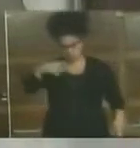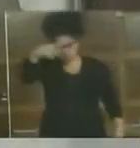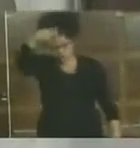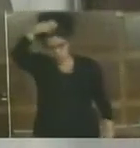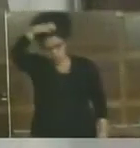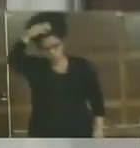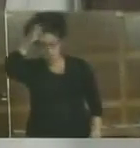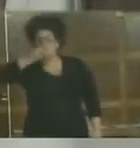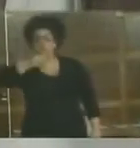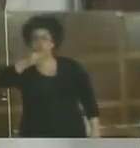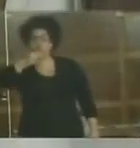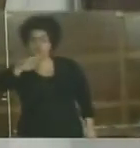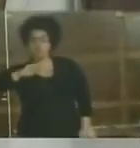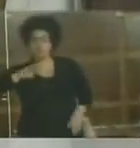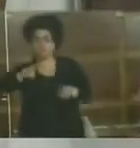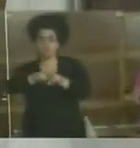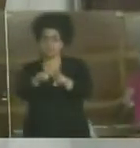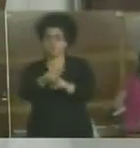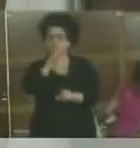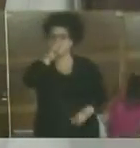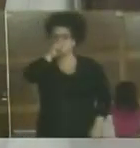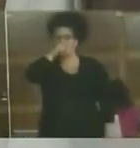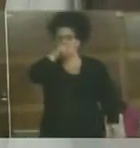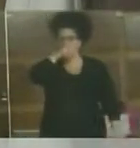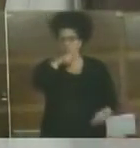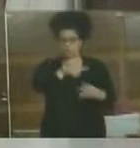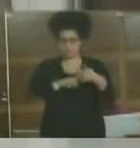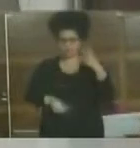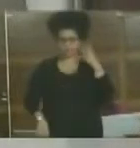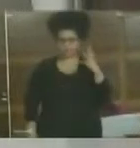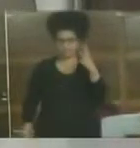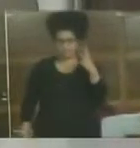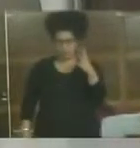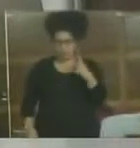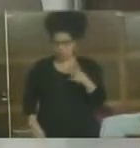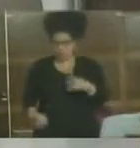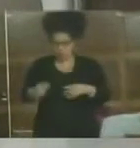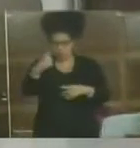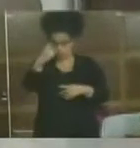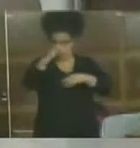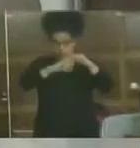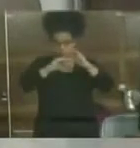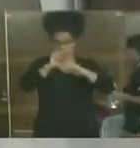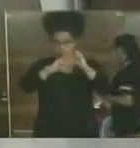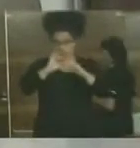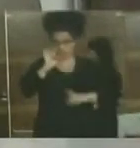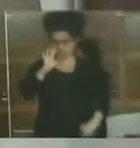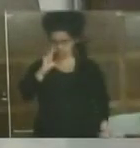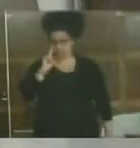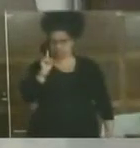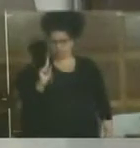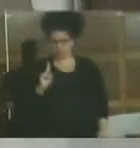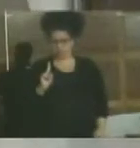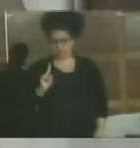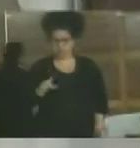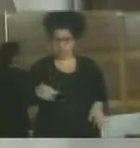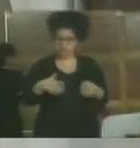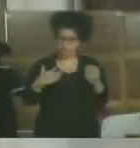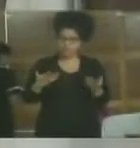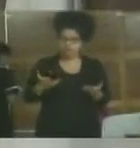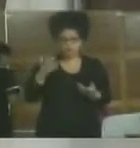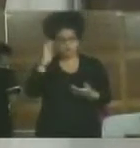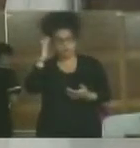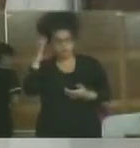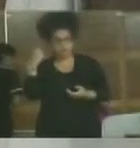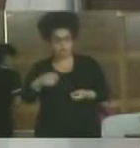Reis, Mangaratiba e Rio Claro. Olha a dificuldade que nós temos aqui em Angra. Então, eu acho que nós temos que movimentar aqui